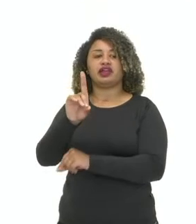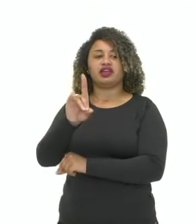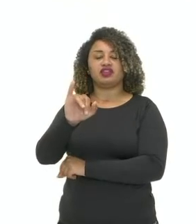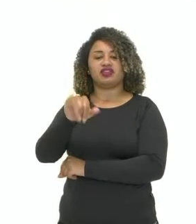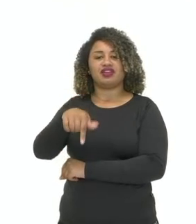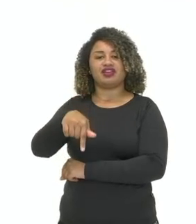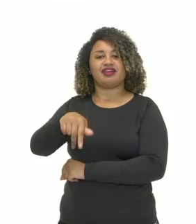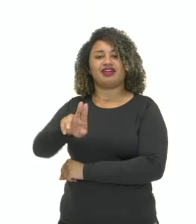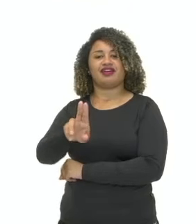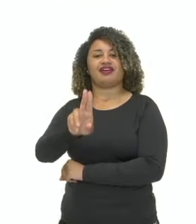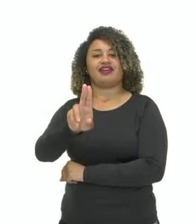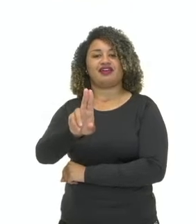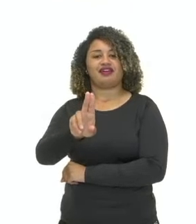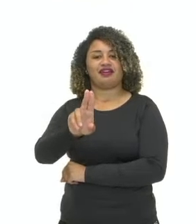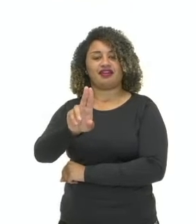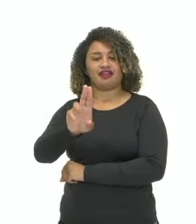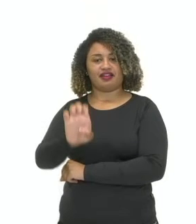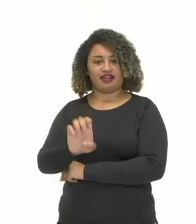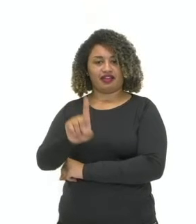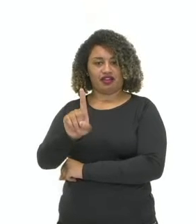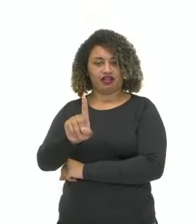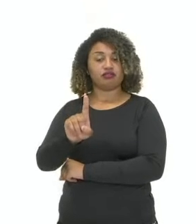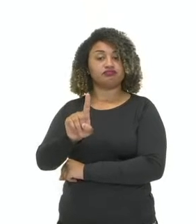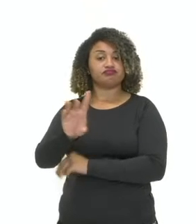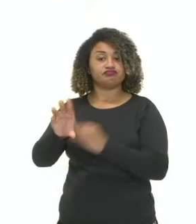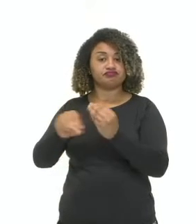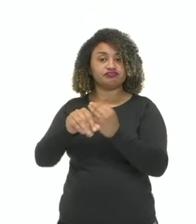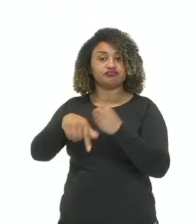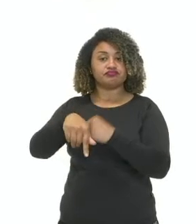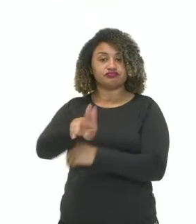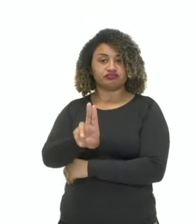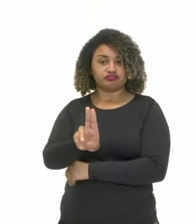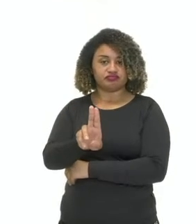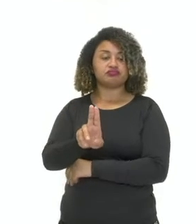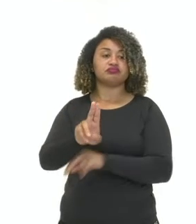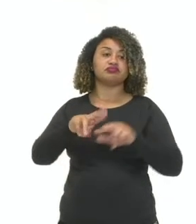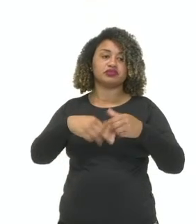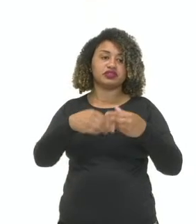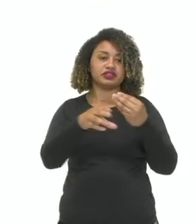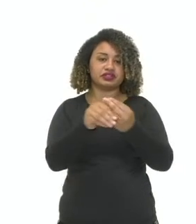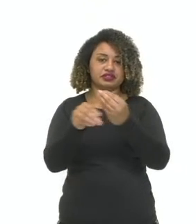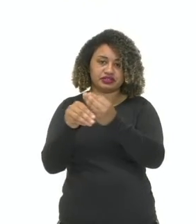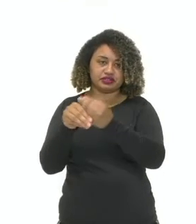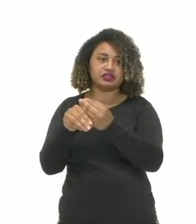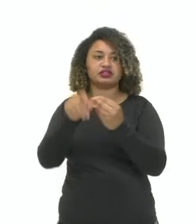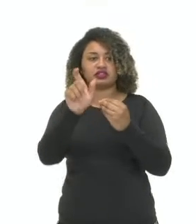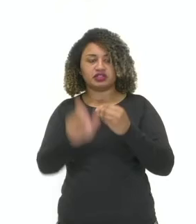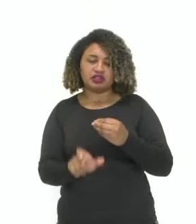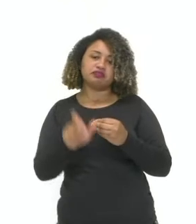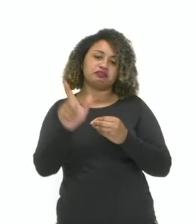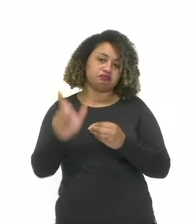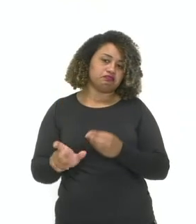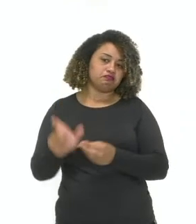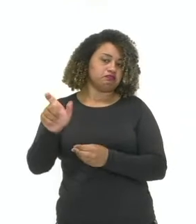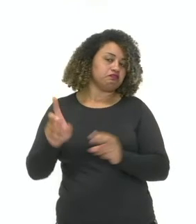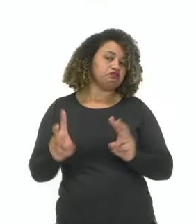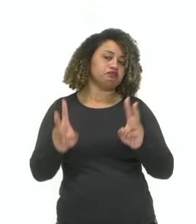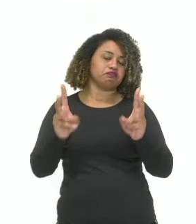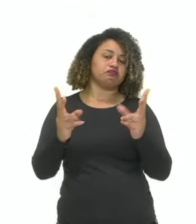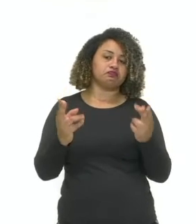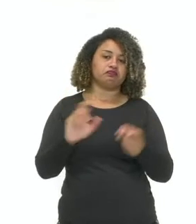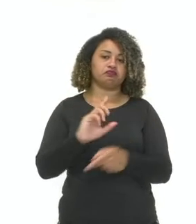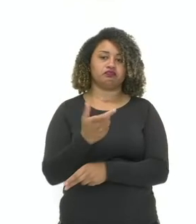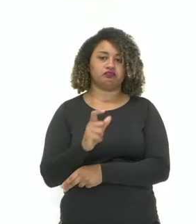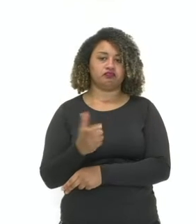dedique, o que? E o U novamente. Ah, por isso. Depois segue igual. Tu